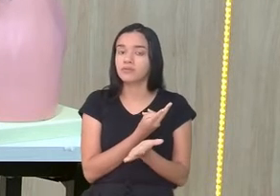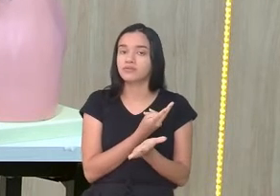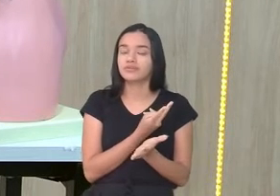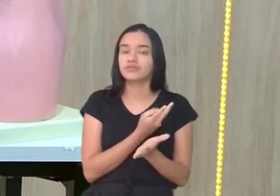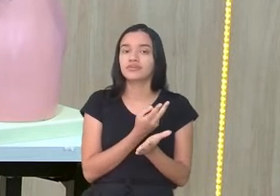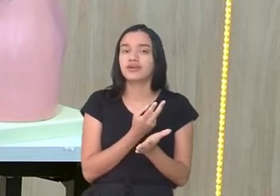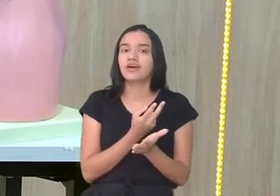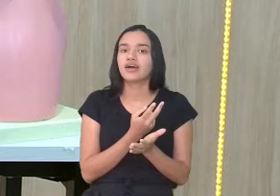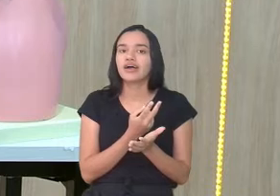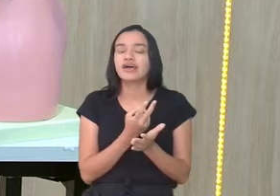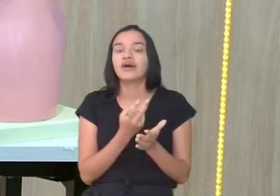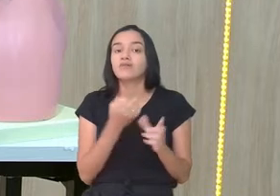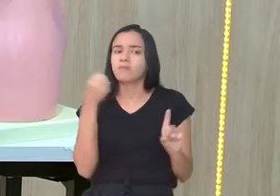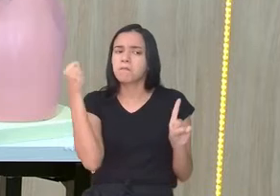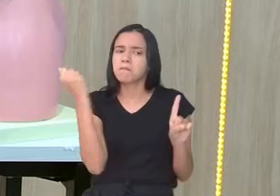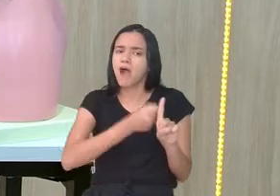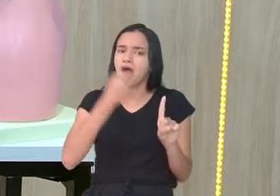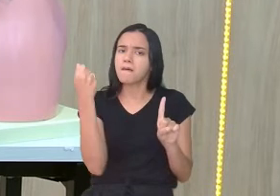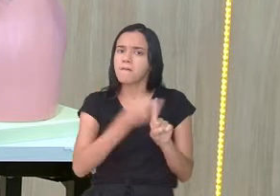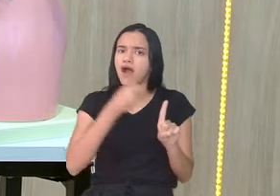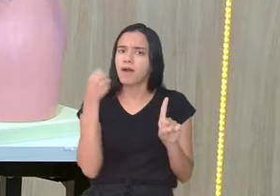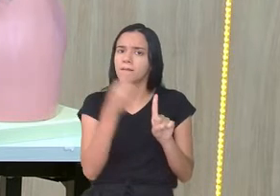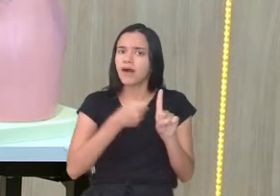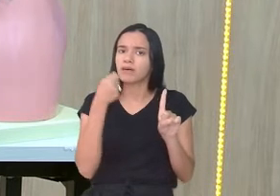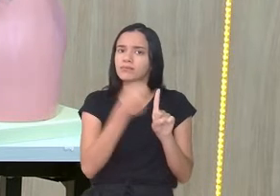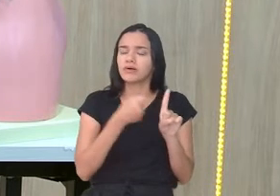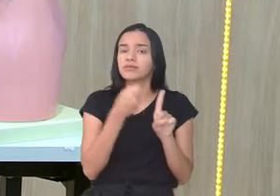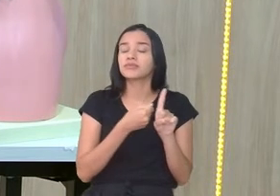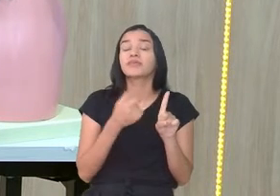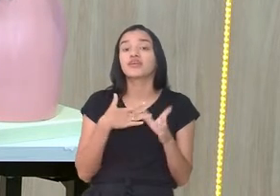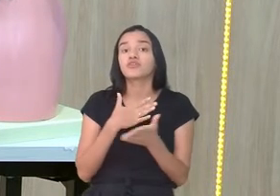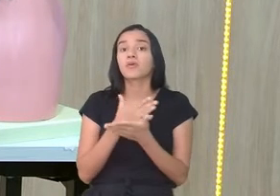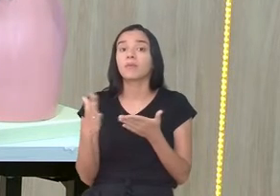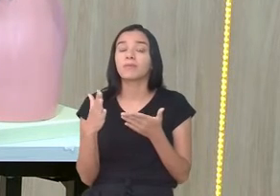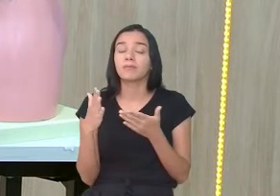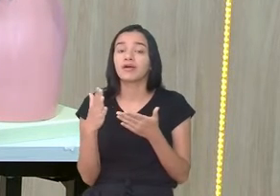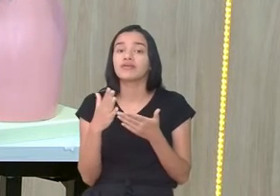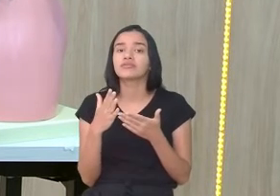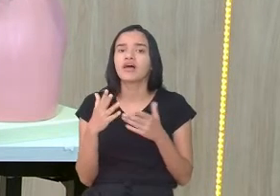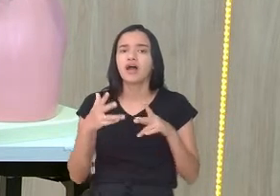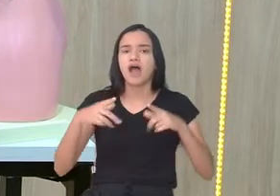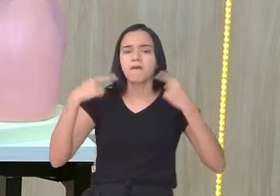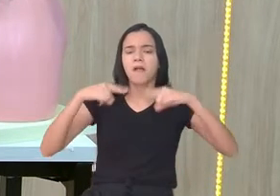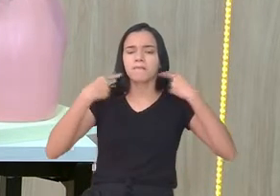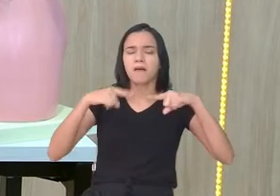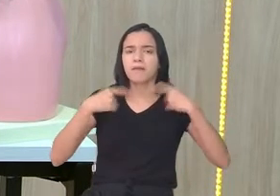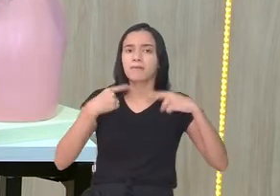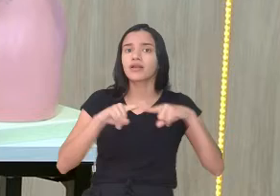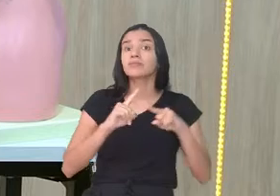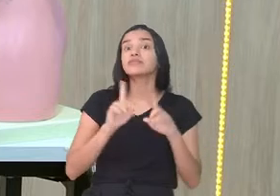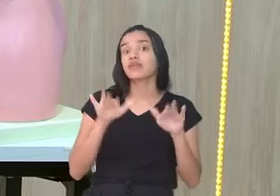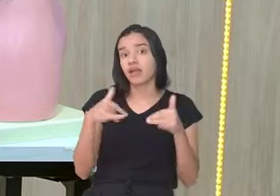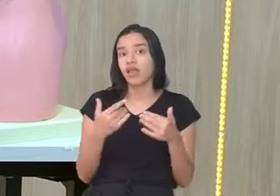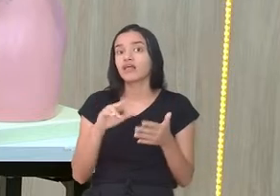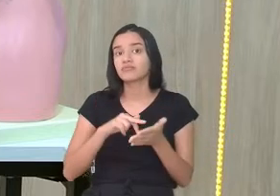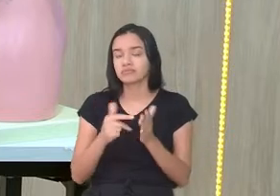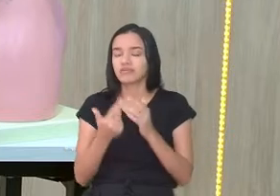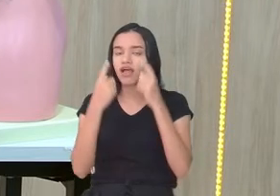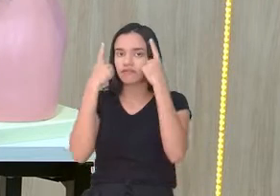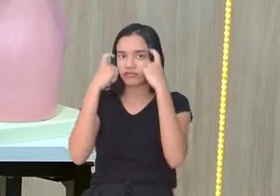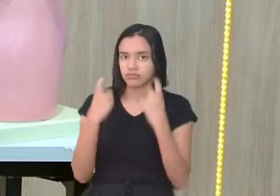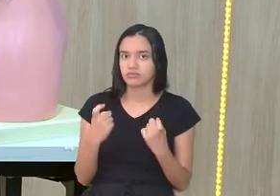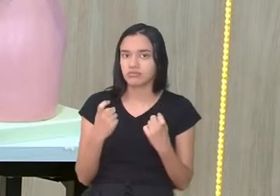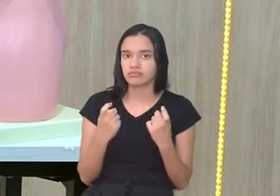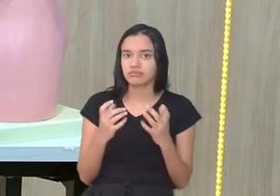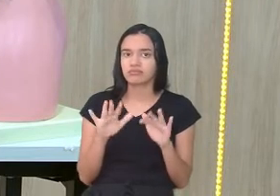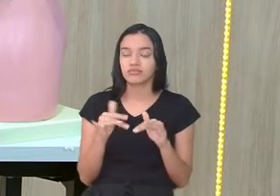uma forma de agressão. Lembrando que até já começa a agressão verbal, já é uma forma de violência. Então, você já pode